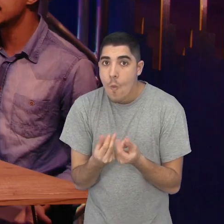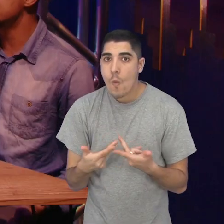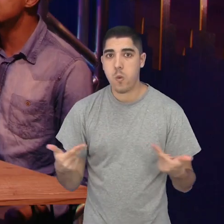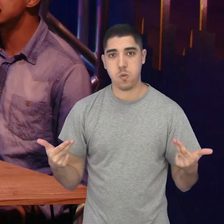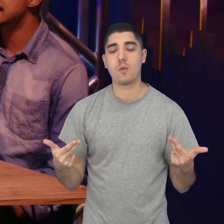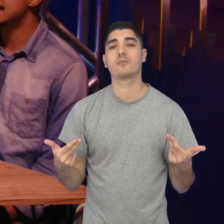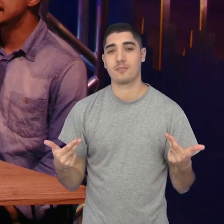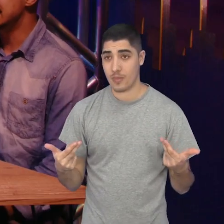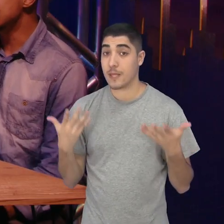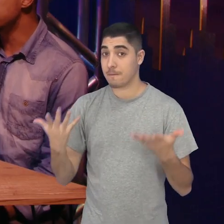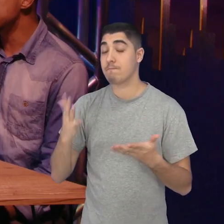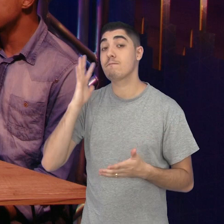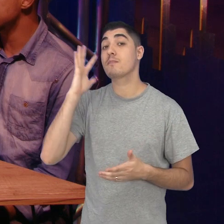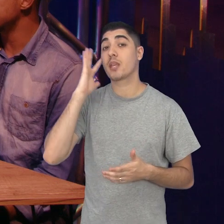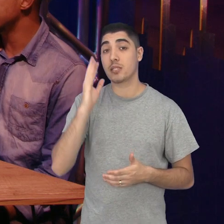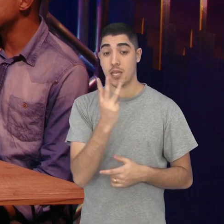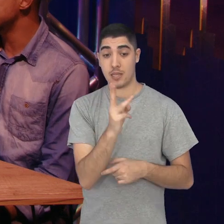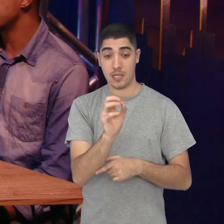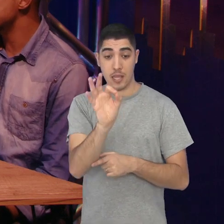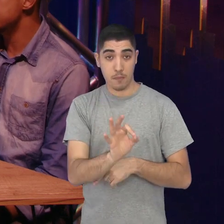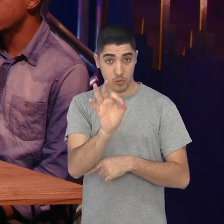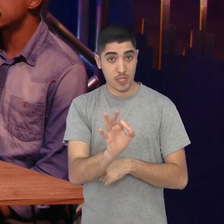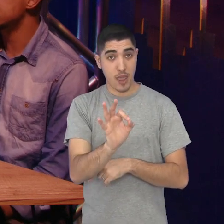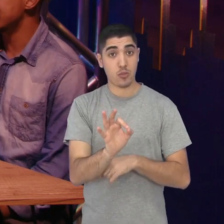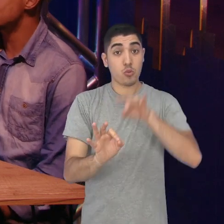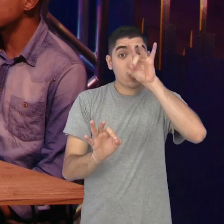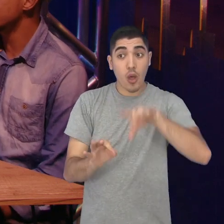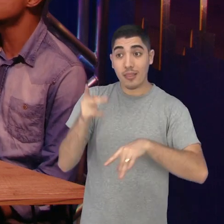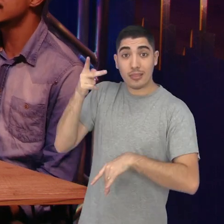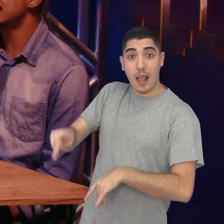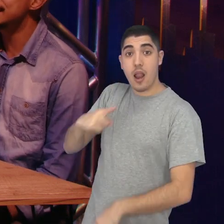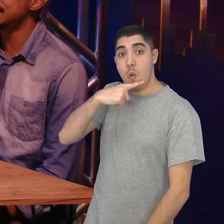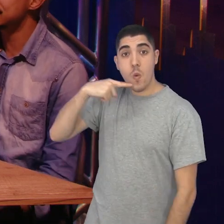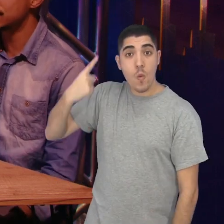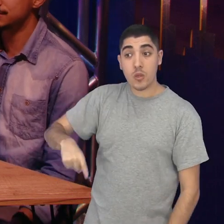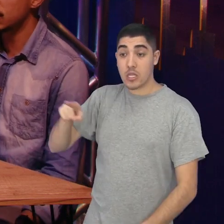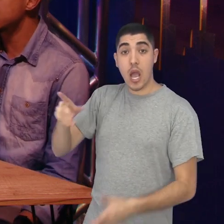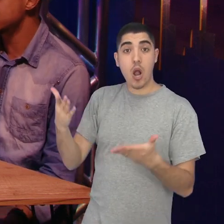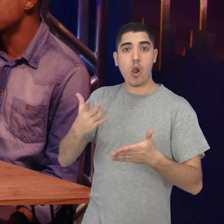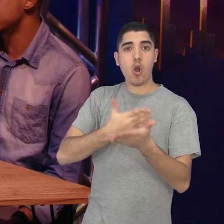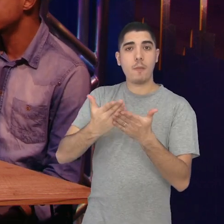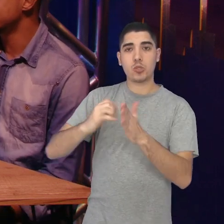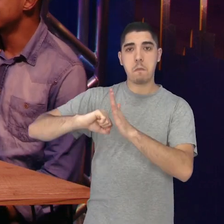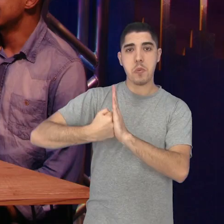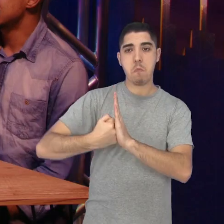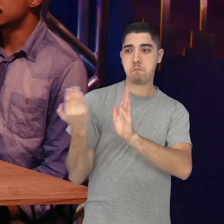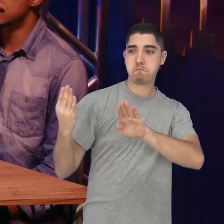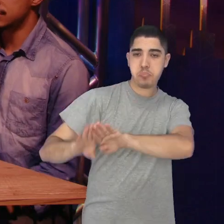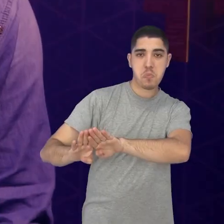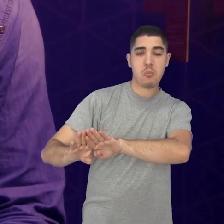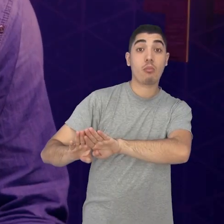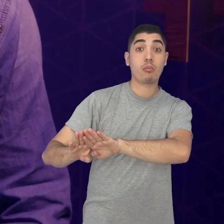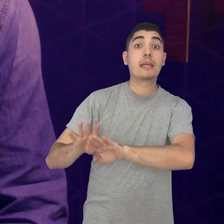Aí imagina, 30%, né, da energia que eles importam é só da Rússia e eles estão bloqueando a Rússia.